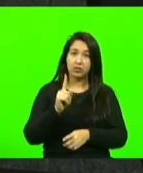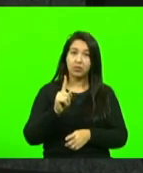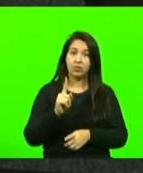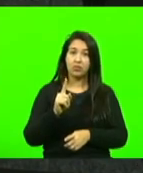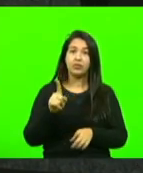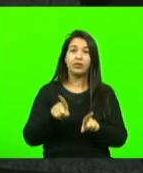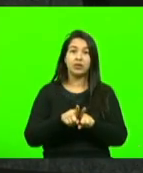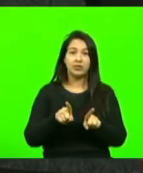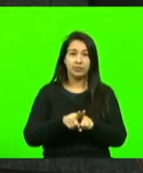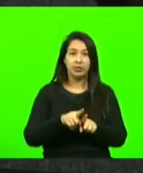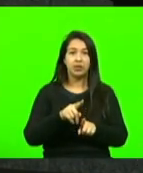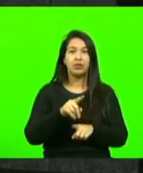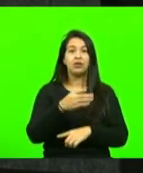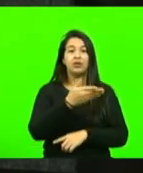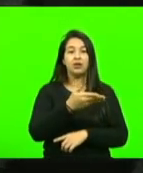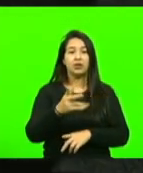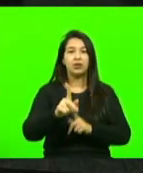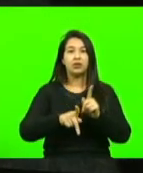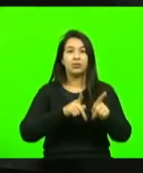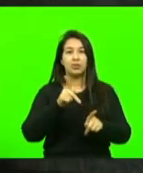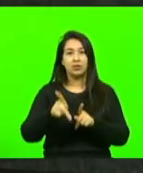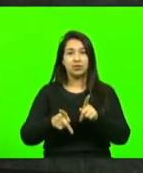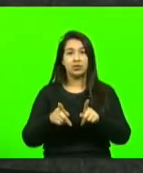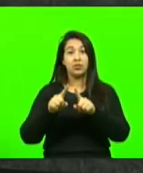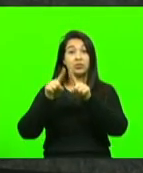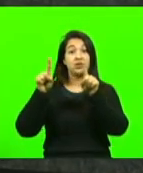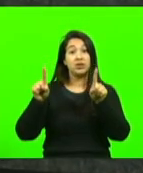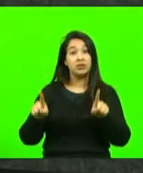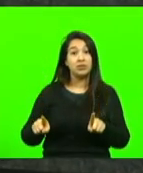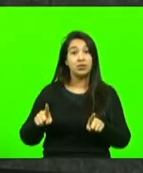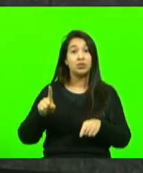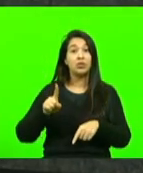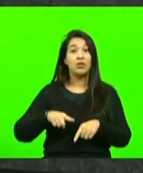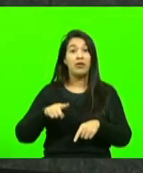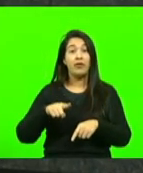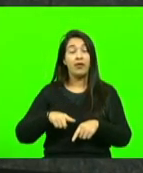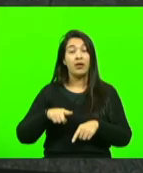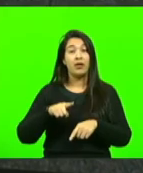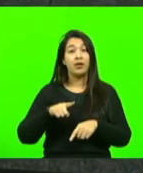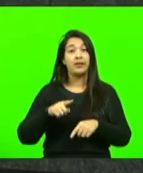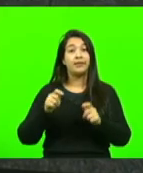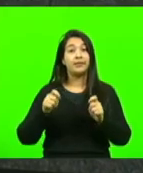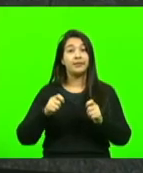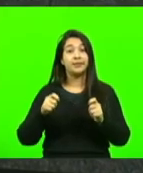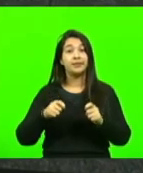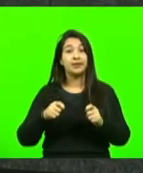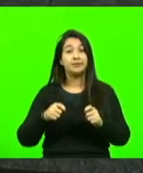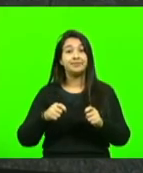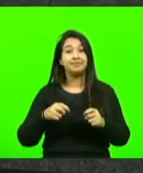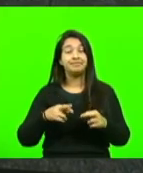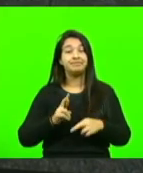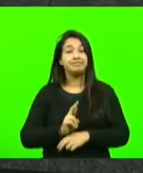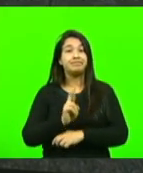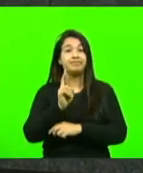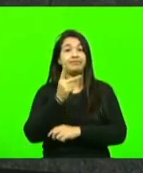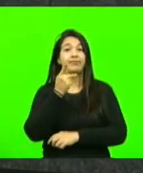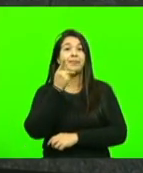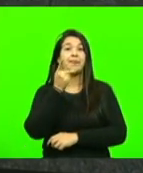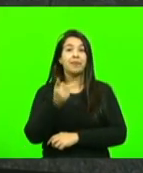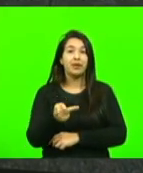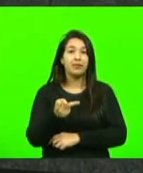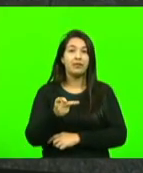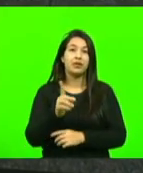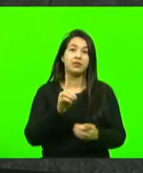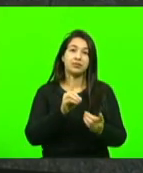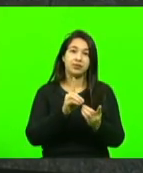os servidores públicos são porta-voz desse desse enfrentamento e através deles que a gente vai